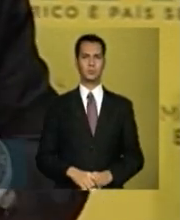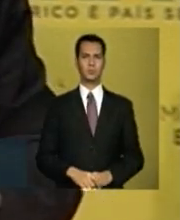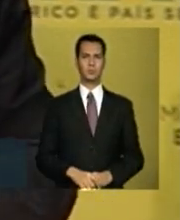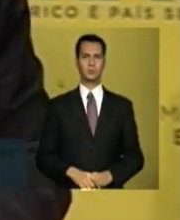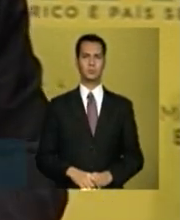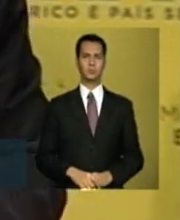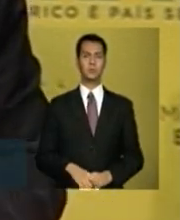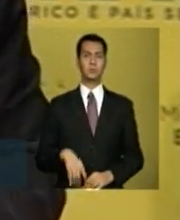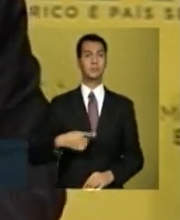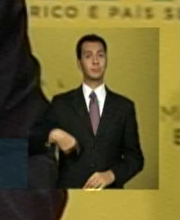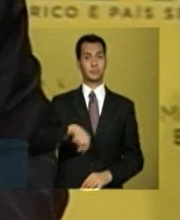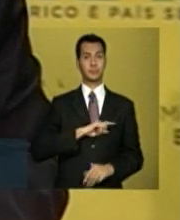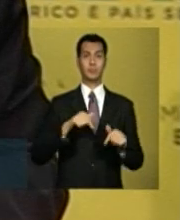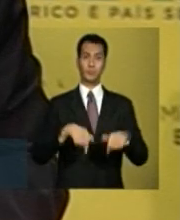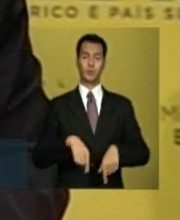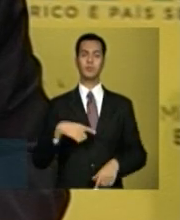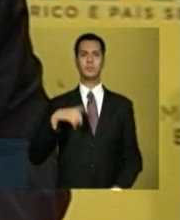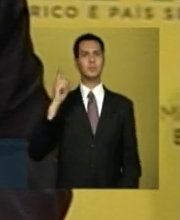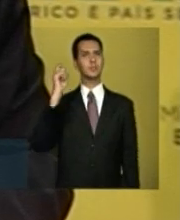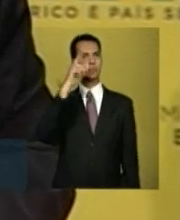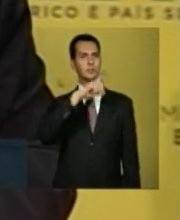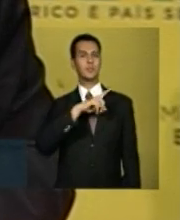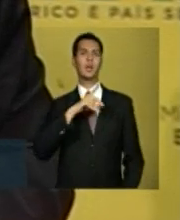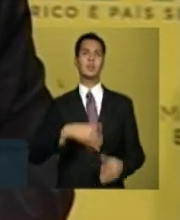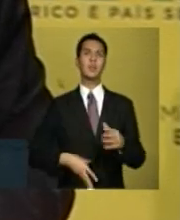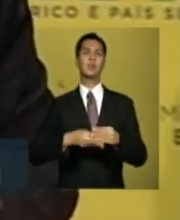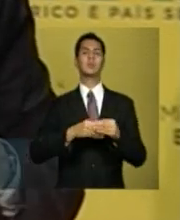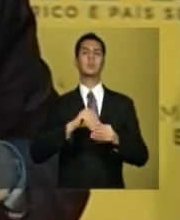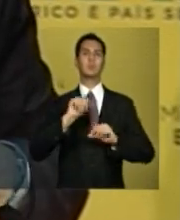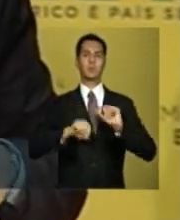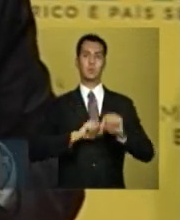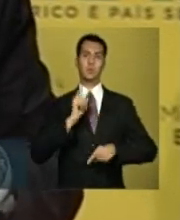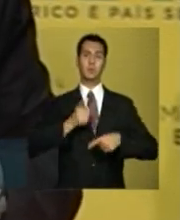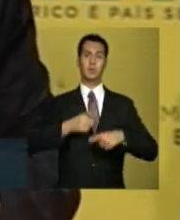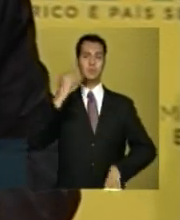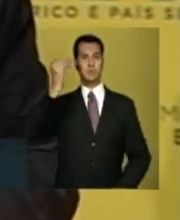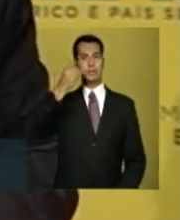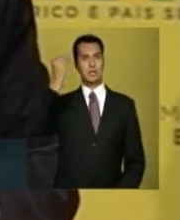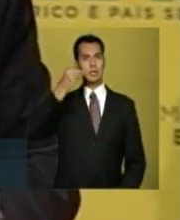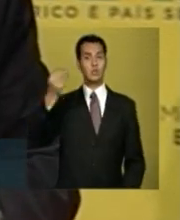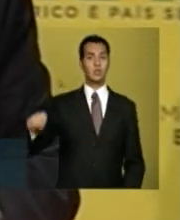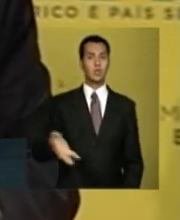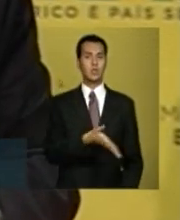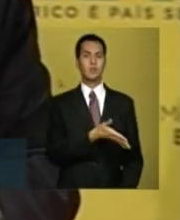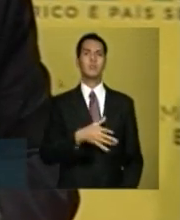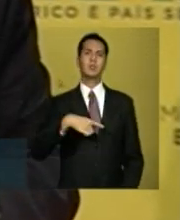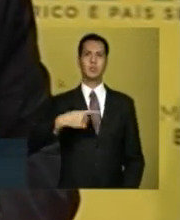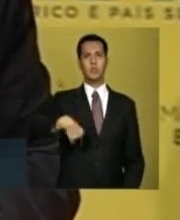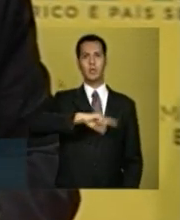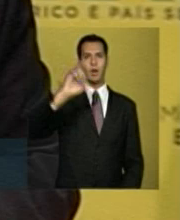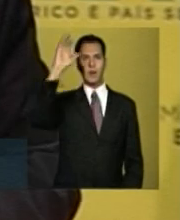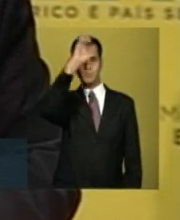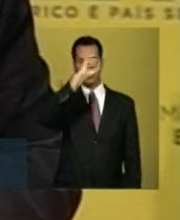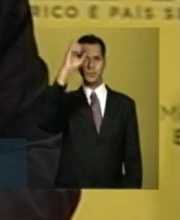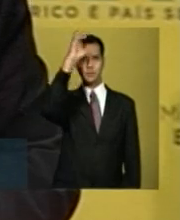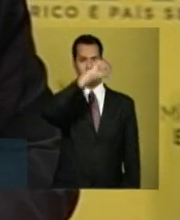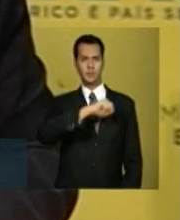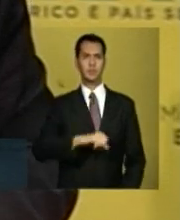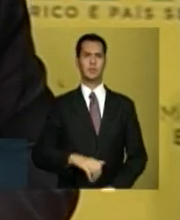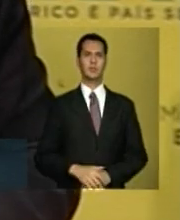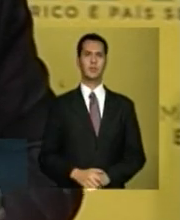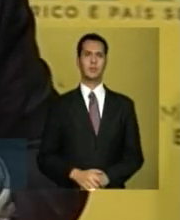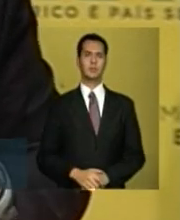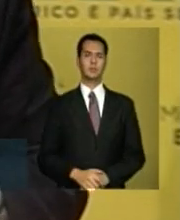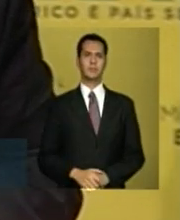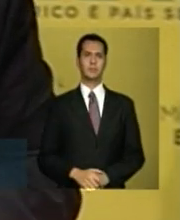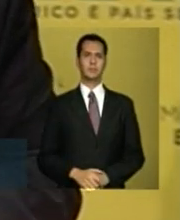dificuldade adicional Além do fato de ser uma experiência recente é um aprendizado permanente eh